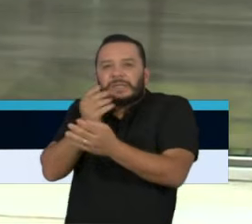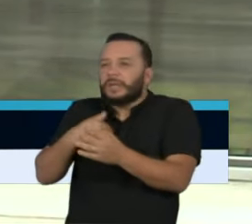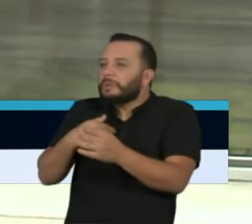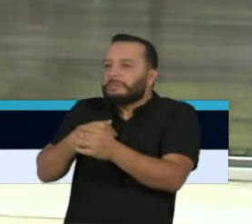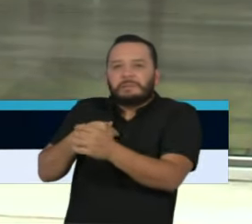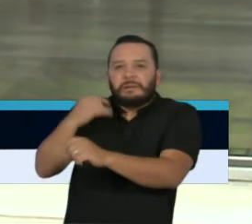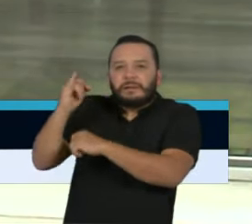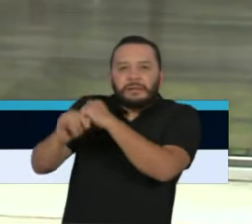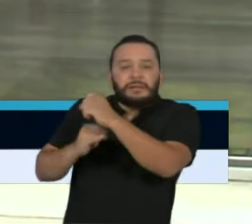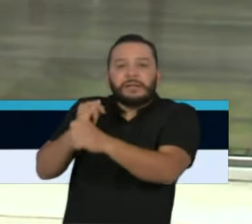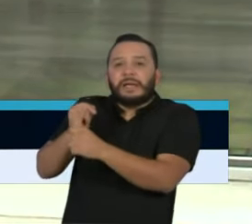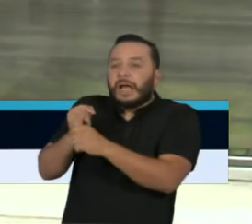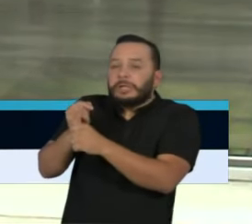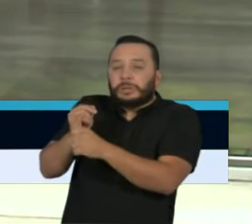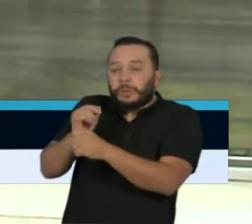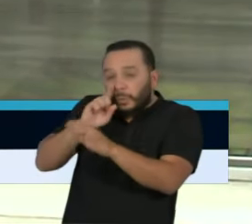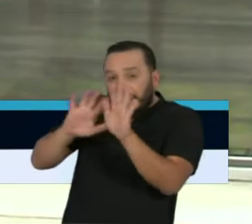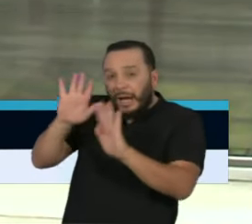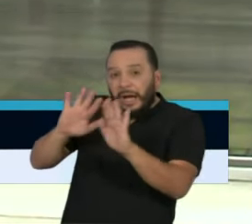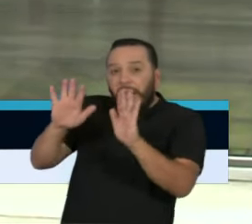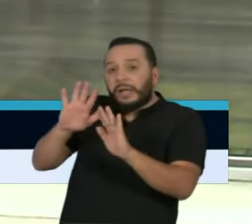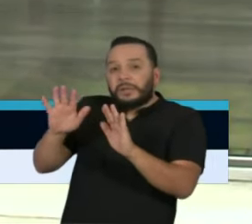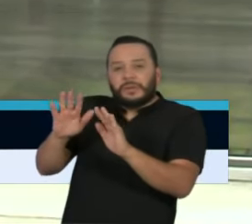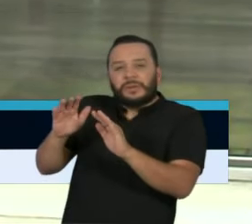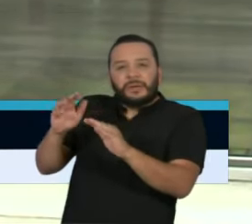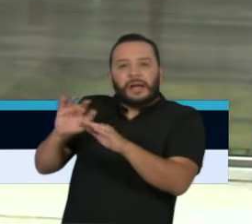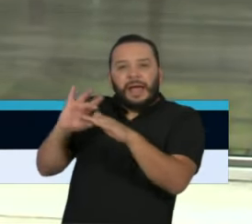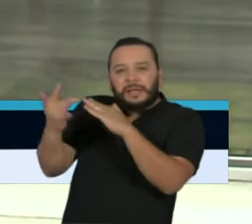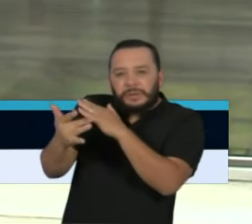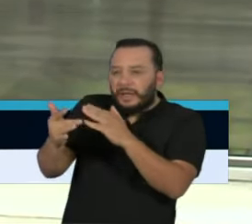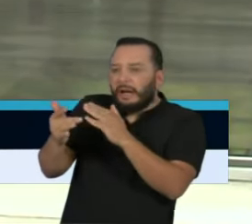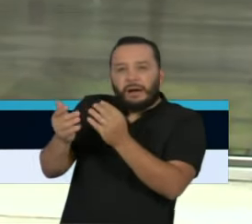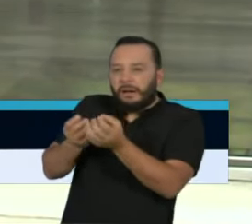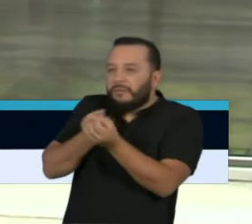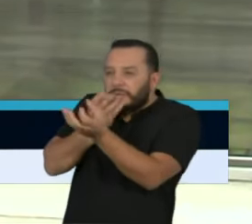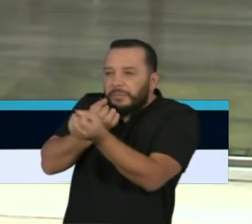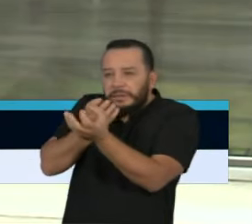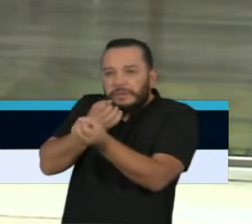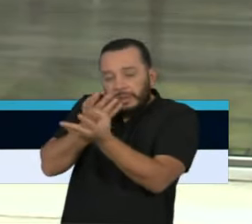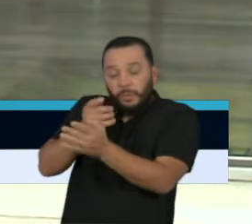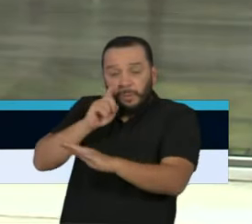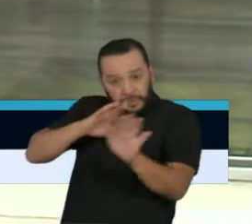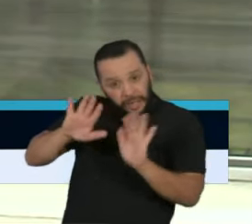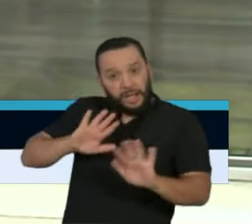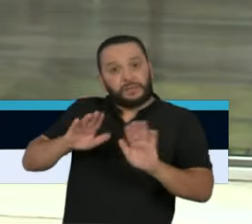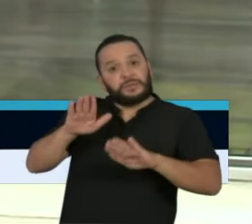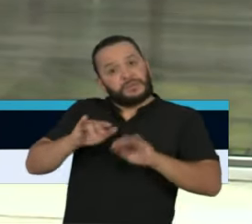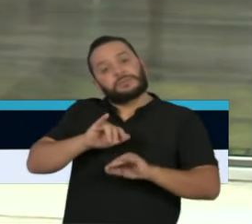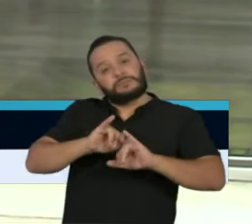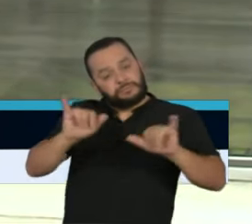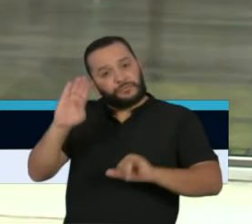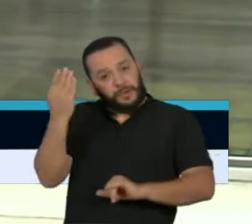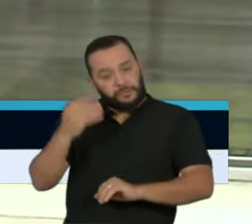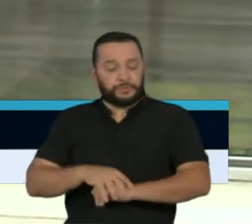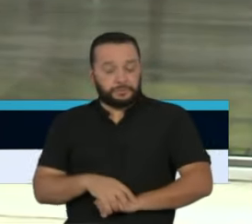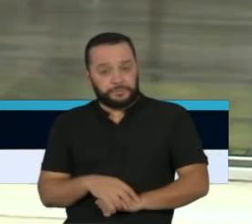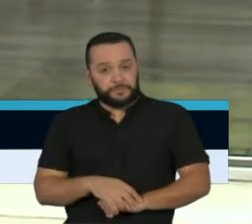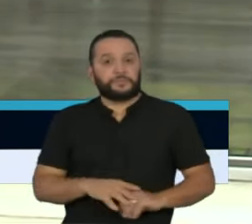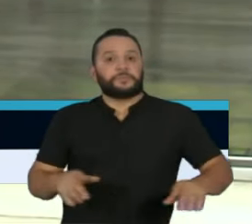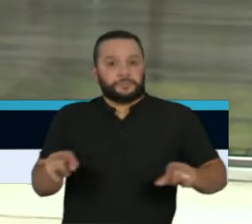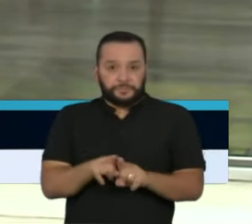fontes dos meios de comunicação. Quero começar, como sempre faço nestas coletivas de imprensa,